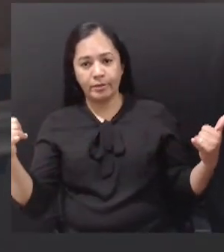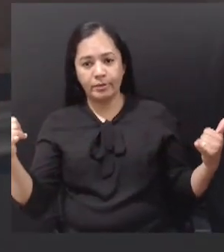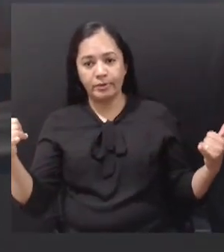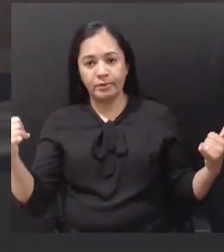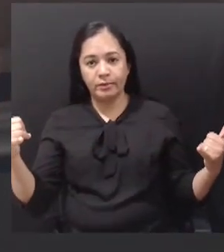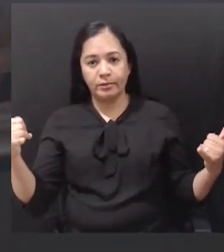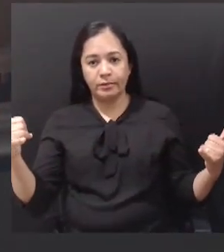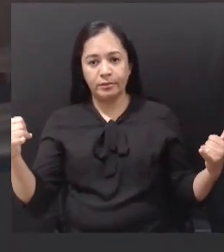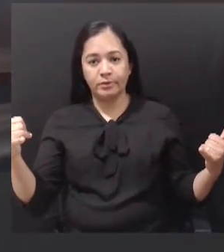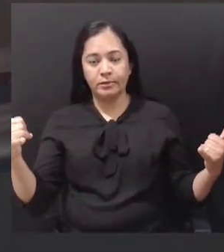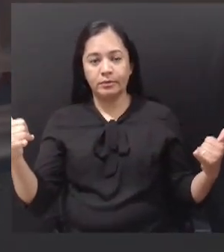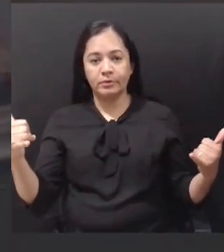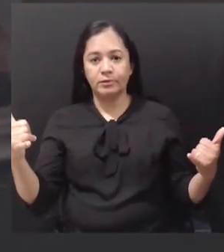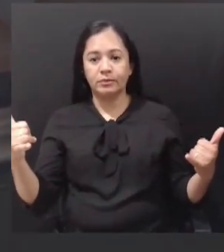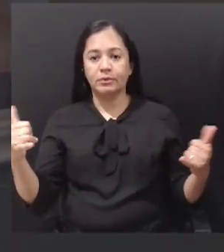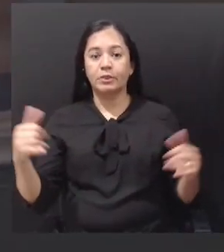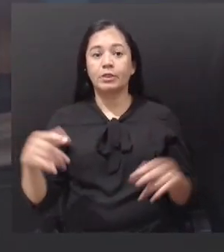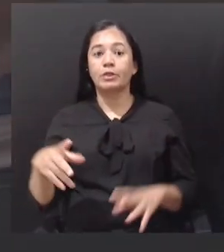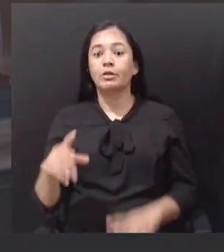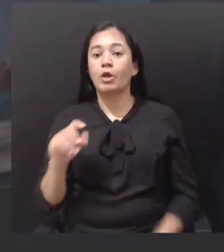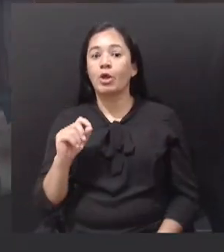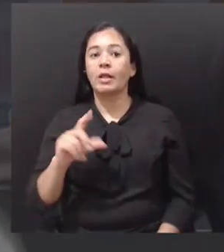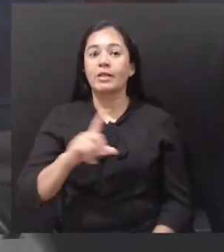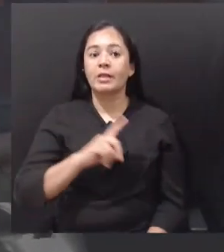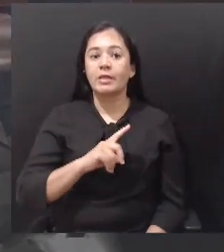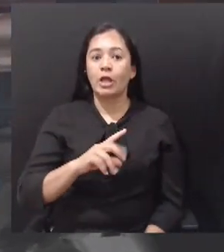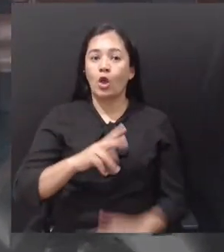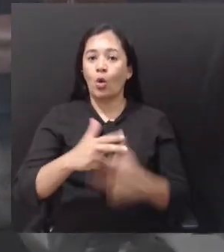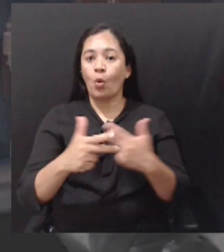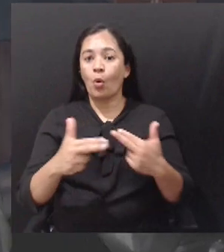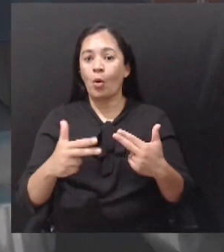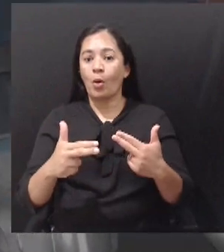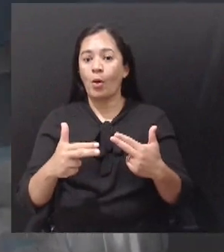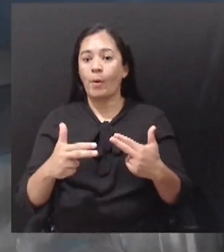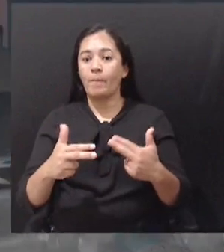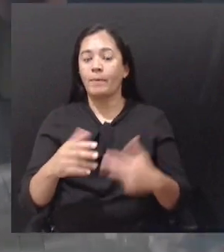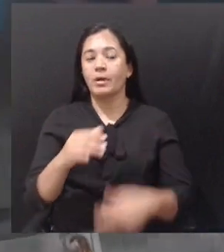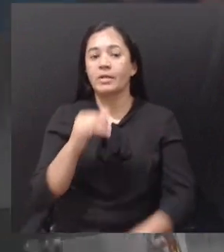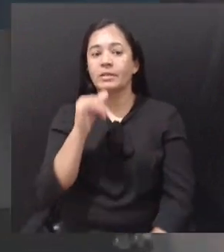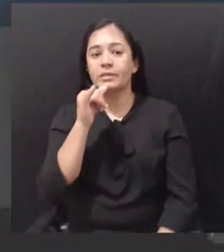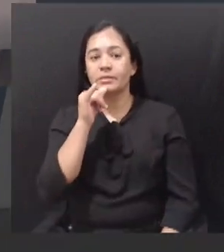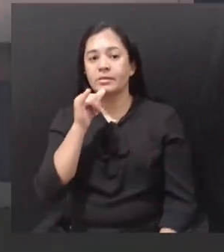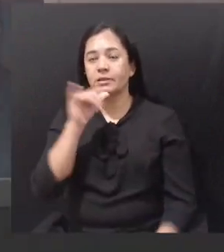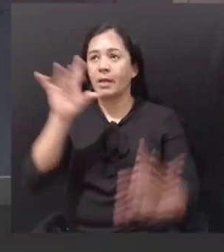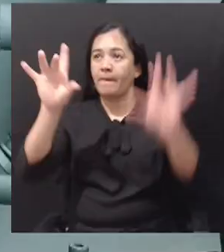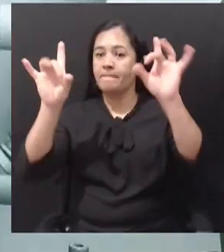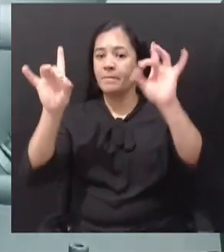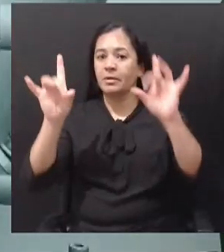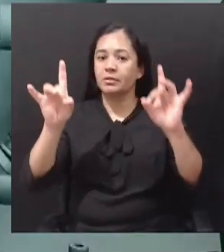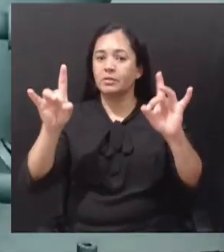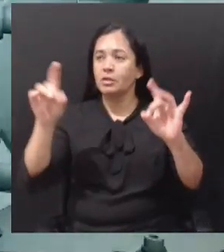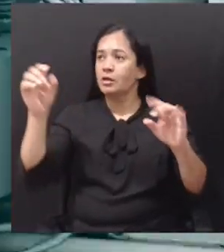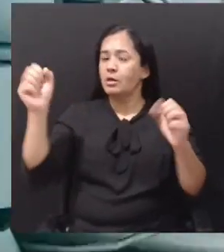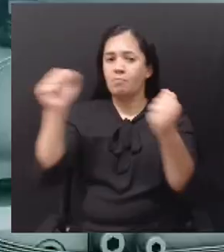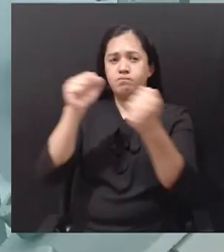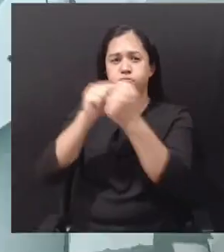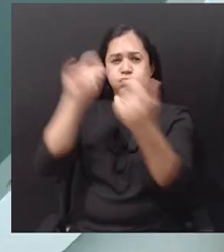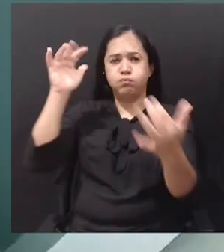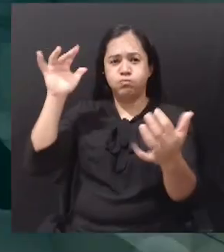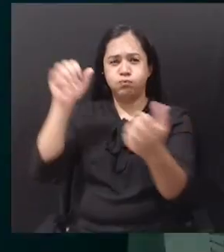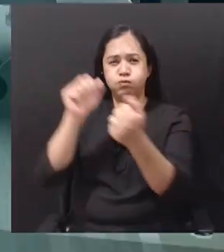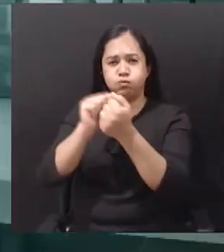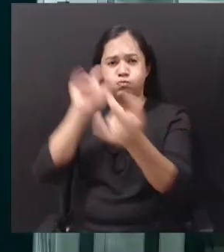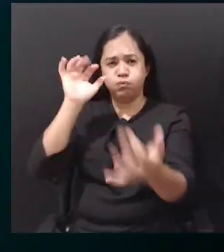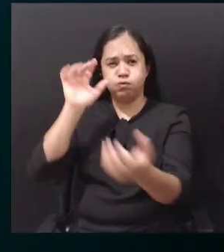tem propriedades especiais. Por exemplo, ele tem altíssimo brilho, né? E